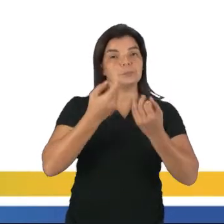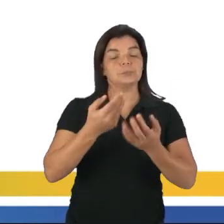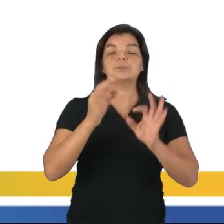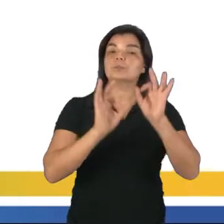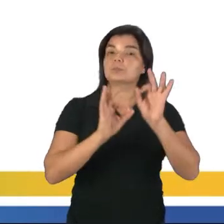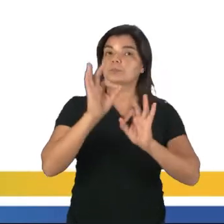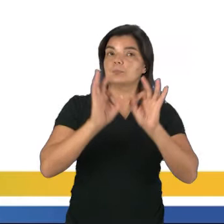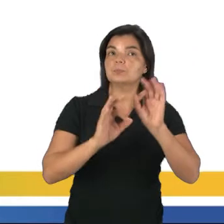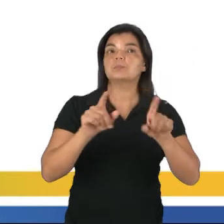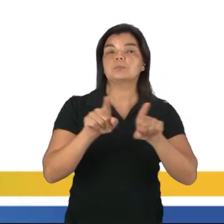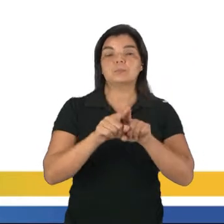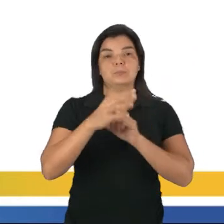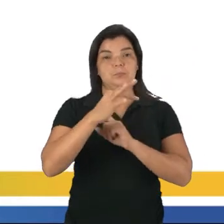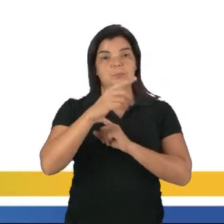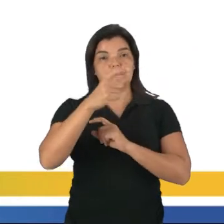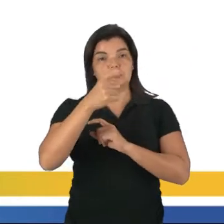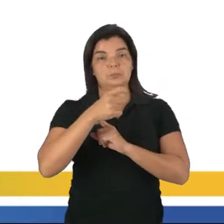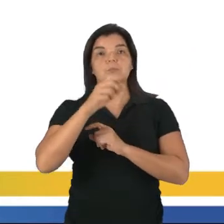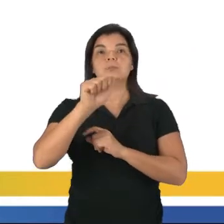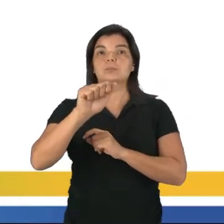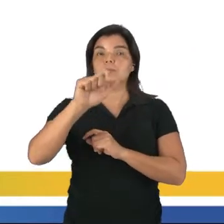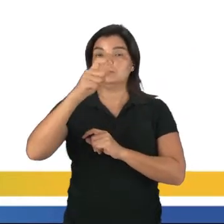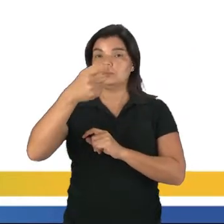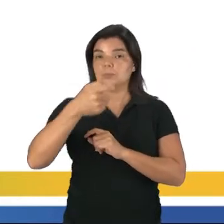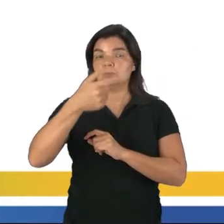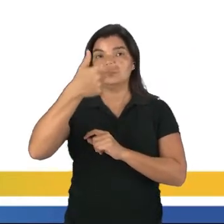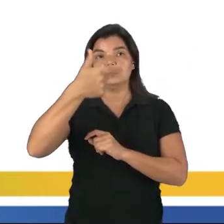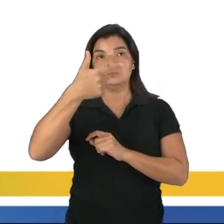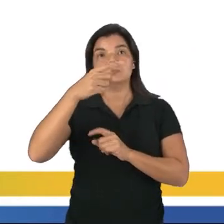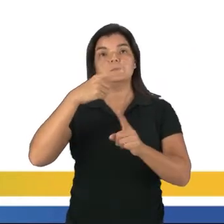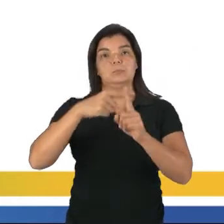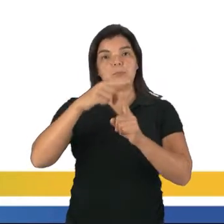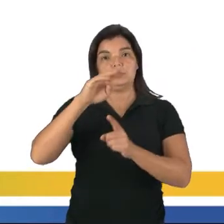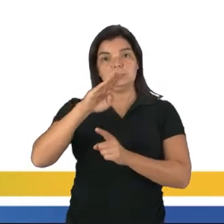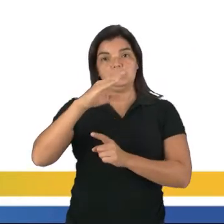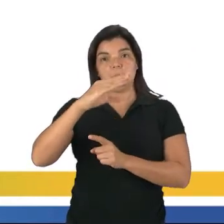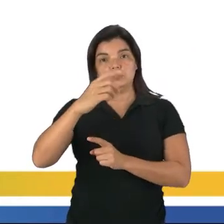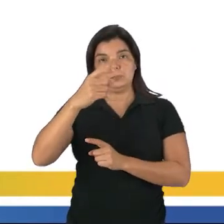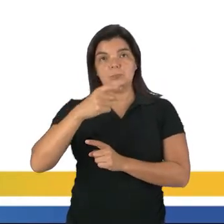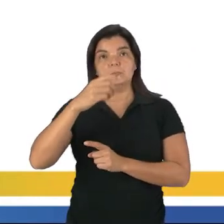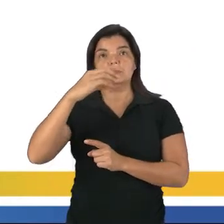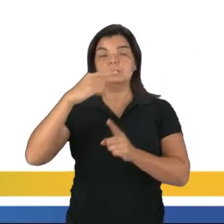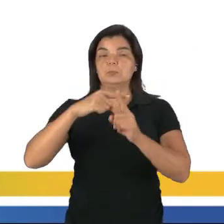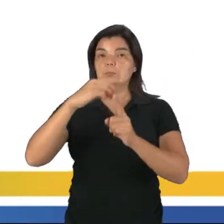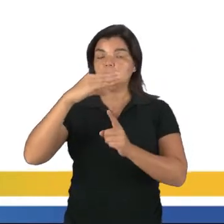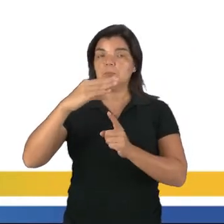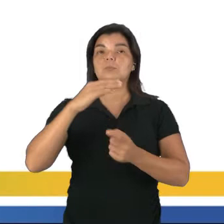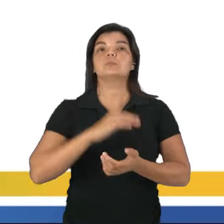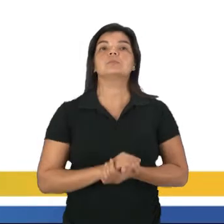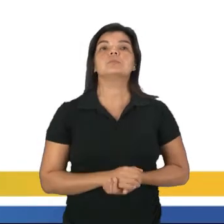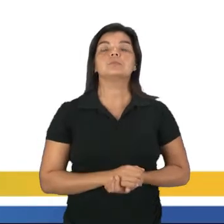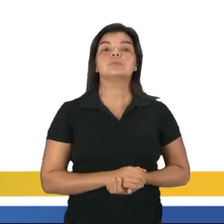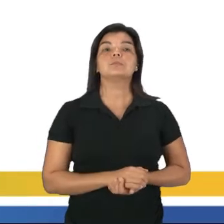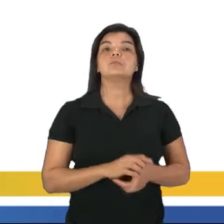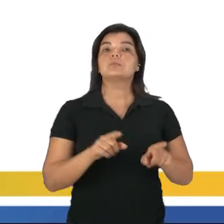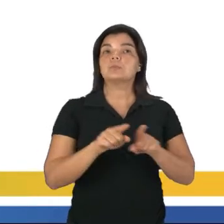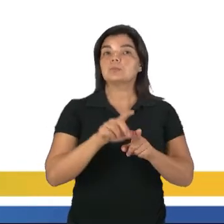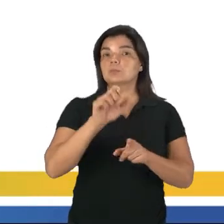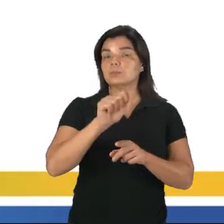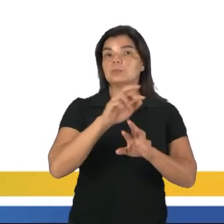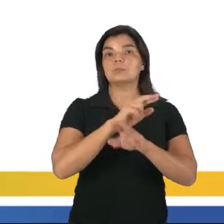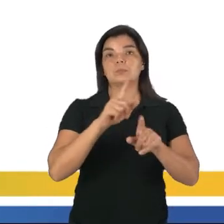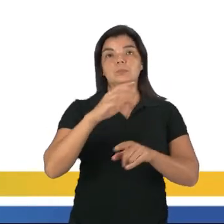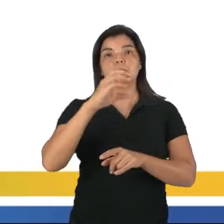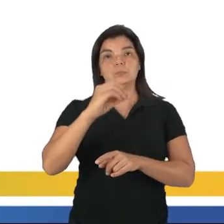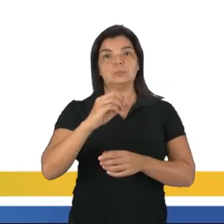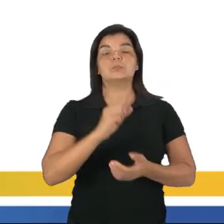lei de formação, f de x é igual a ax quadrado mais bx mais c. A, b e c são os números reais, e o a deve ser diferente de zero.